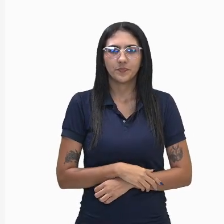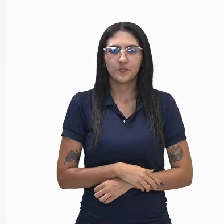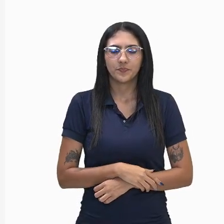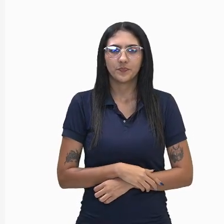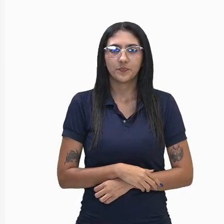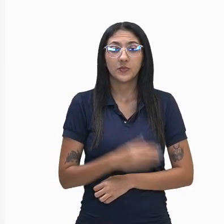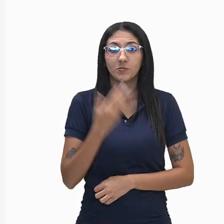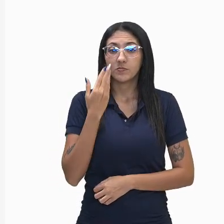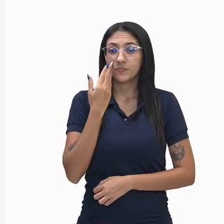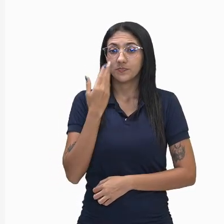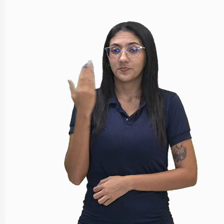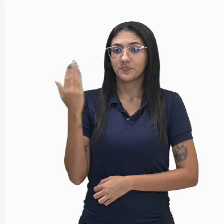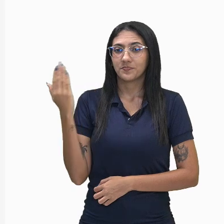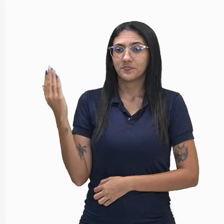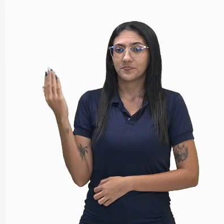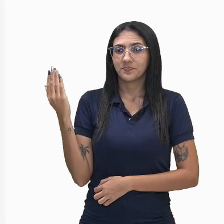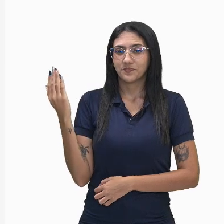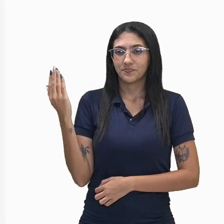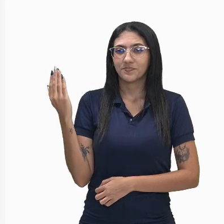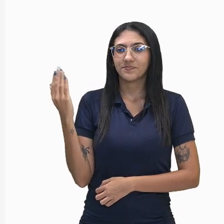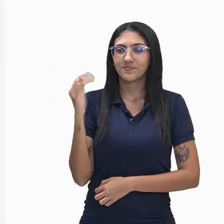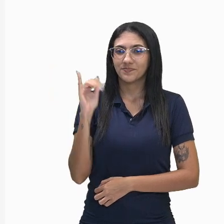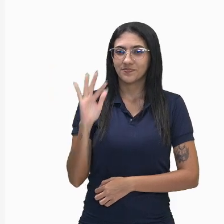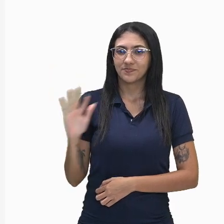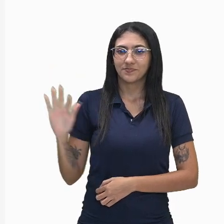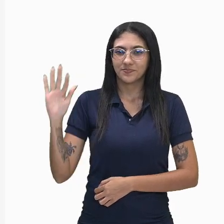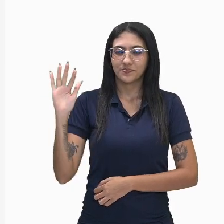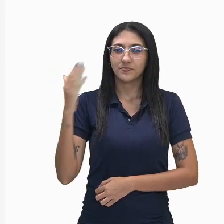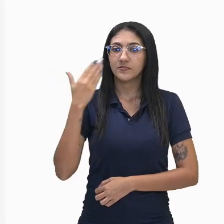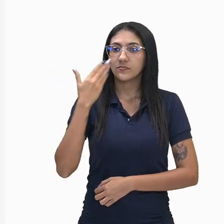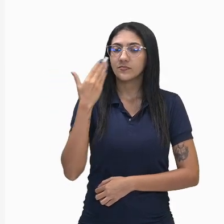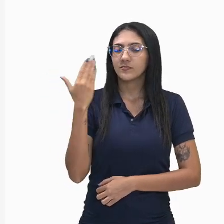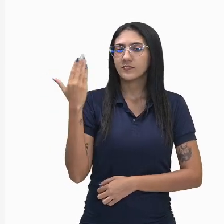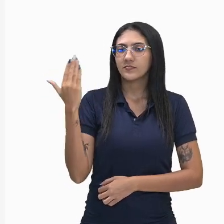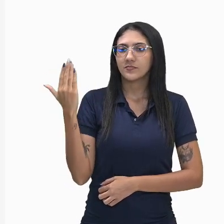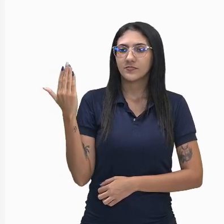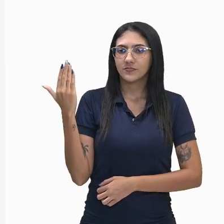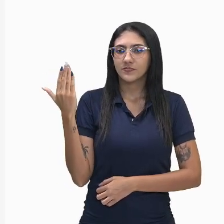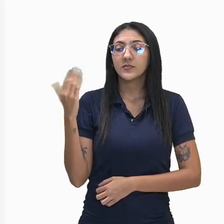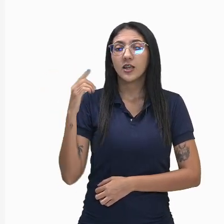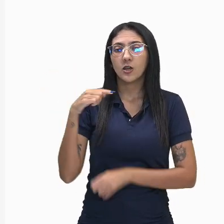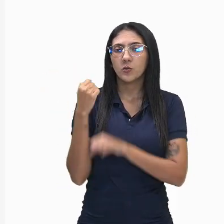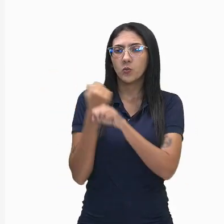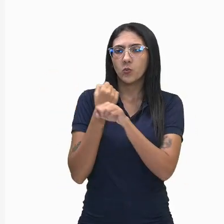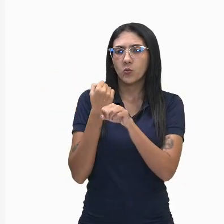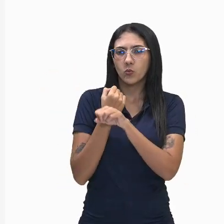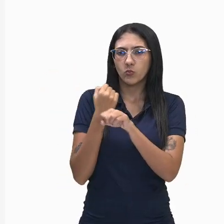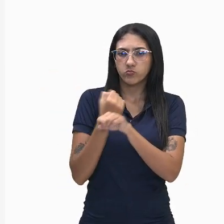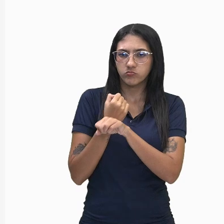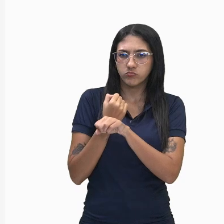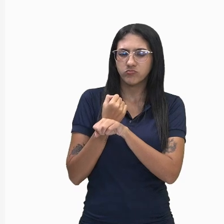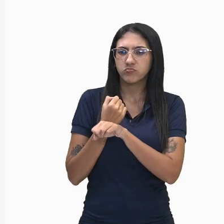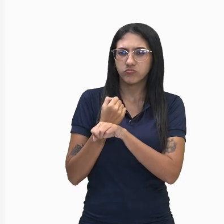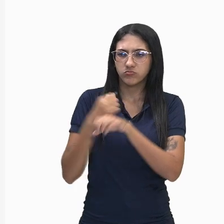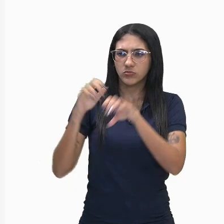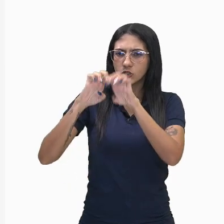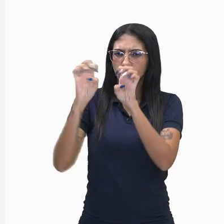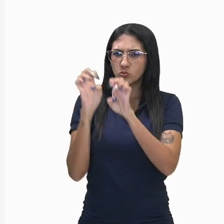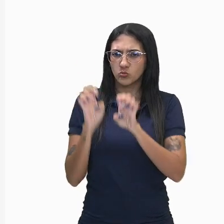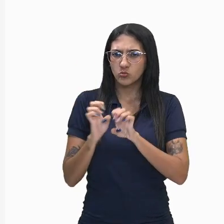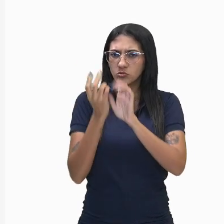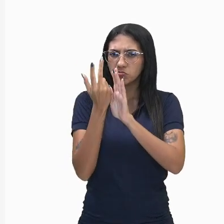na nossa imagem, na cartela, uma escultura rupestre que foi